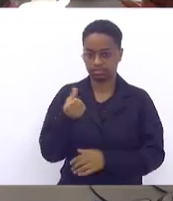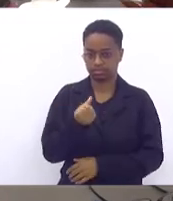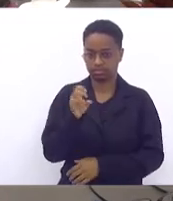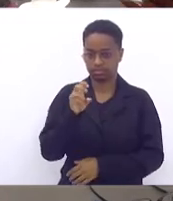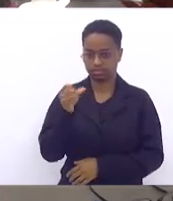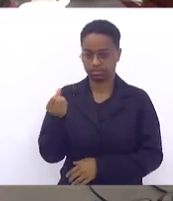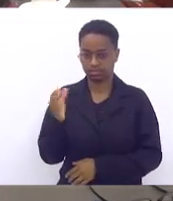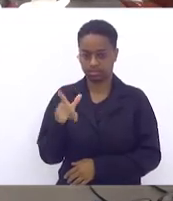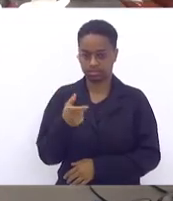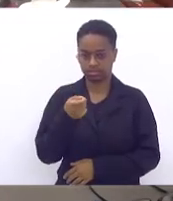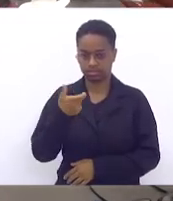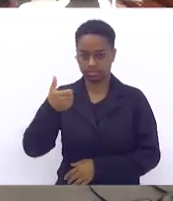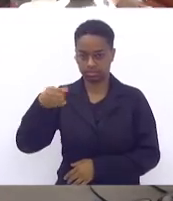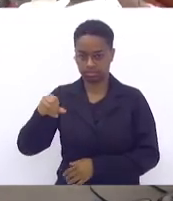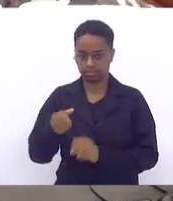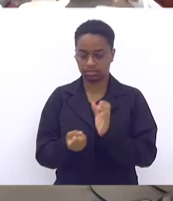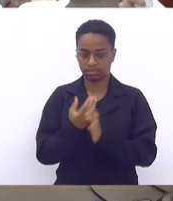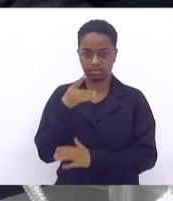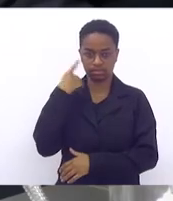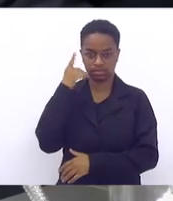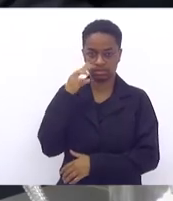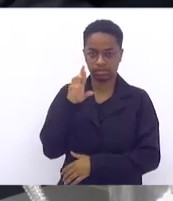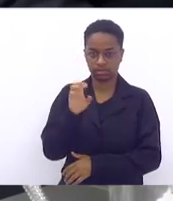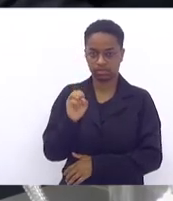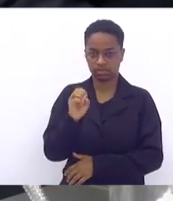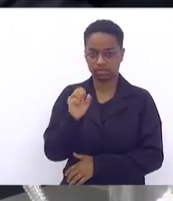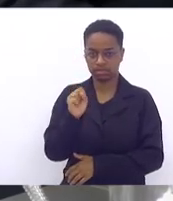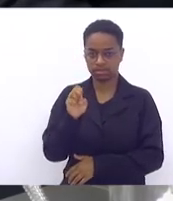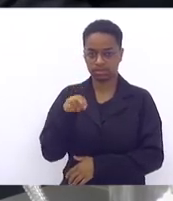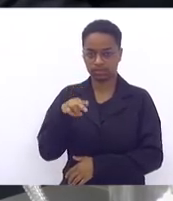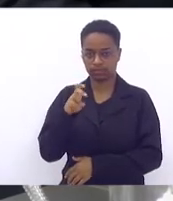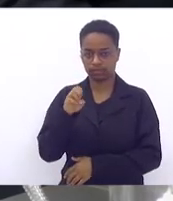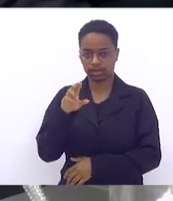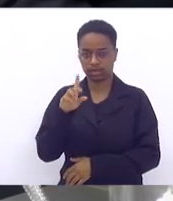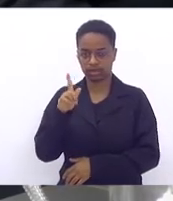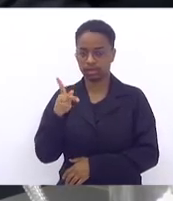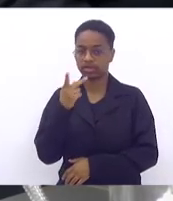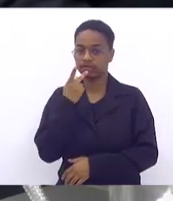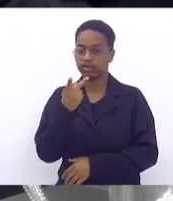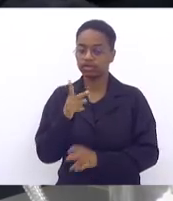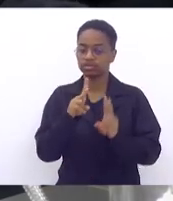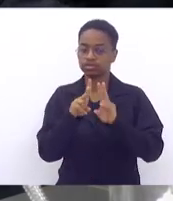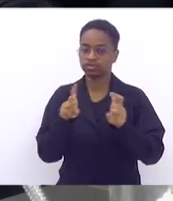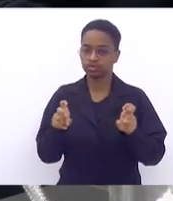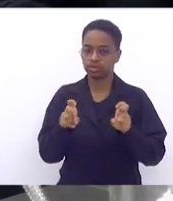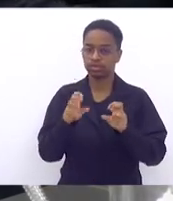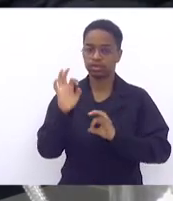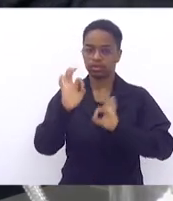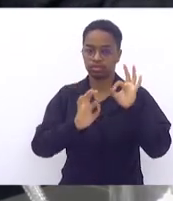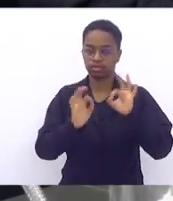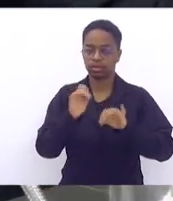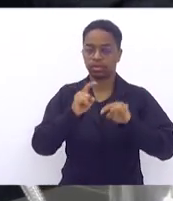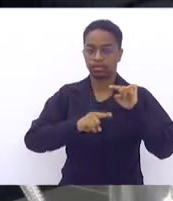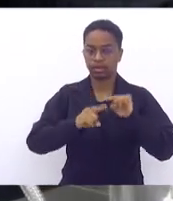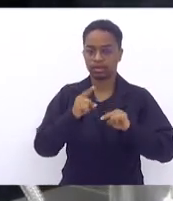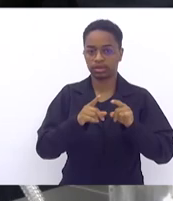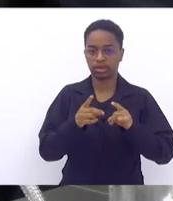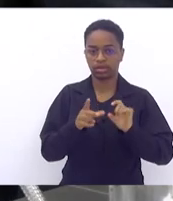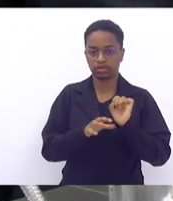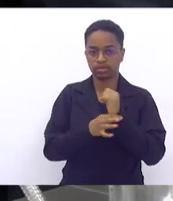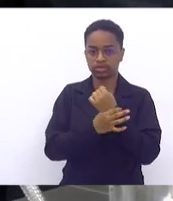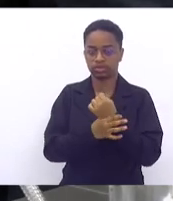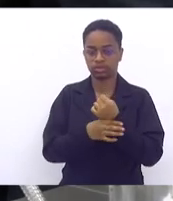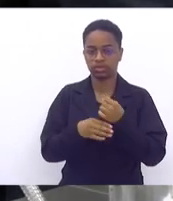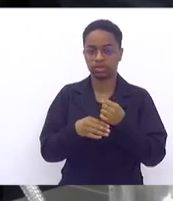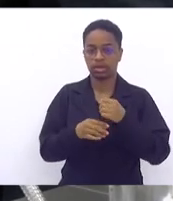1656 de 2019, de autoria do deputado Rosenberg Reis, que dispõe sobre a instalação de equipamentos de segurança contínuos em